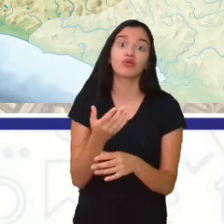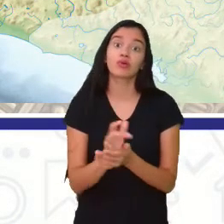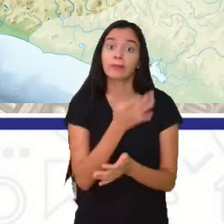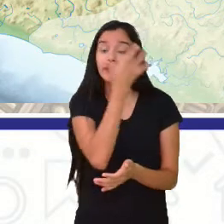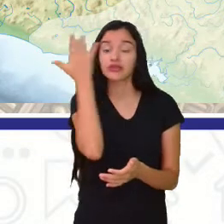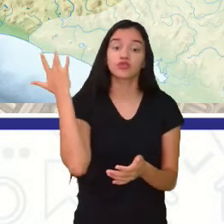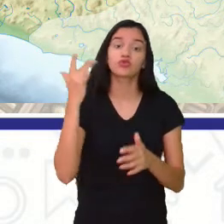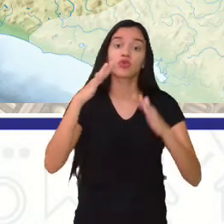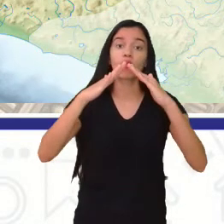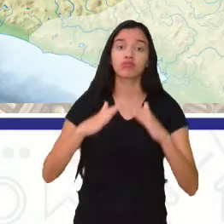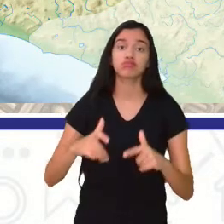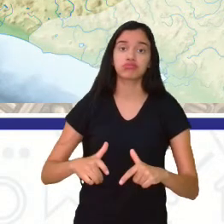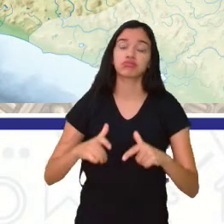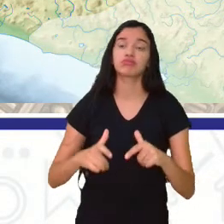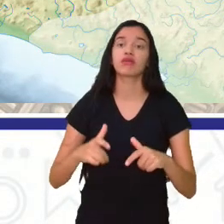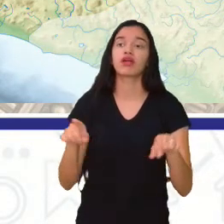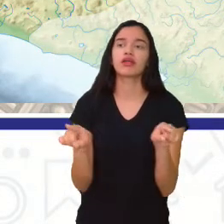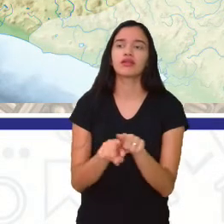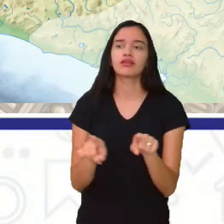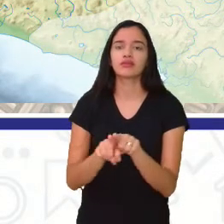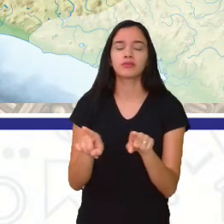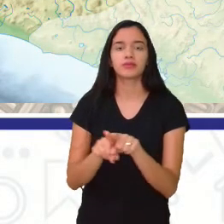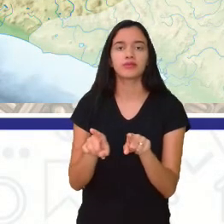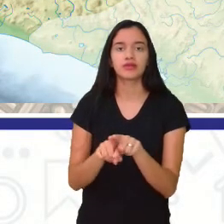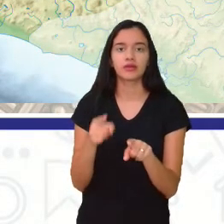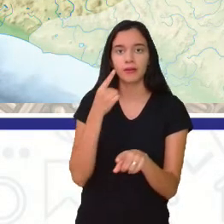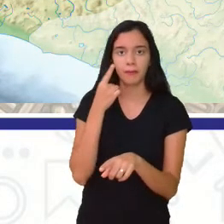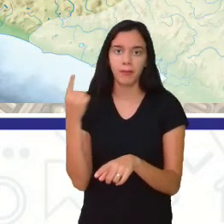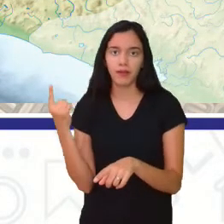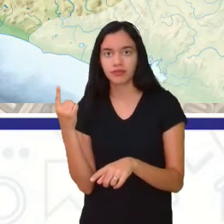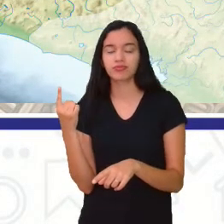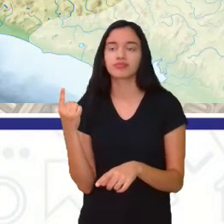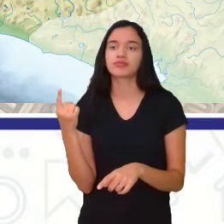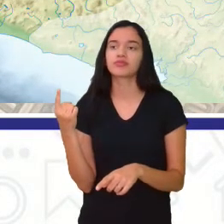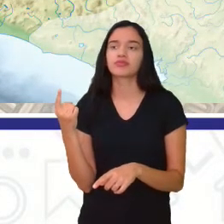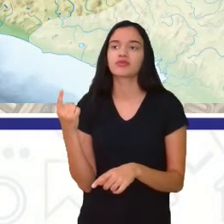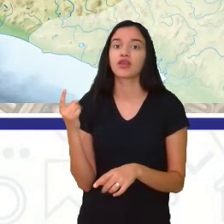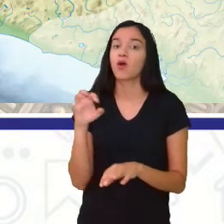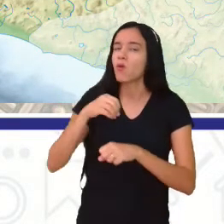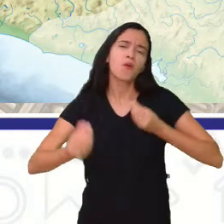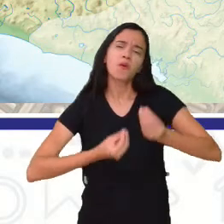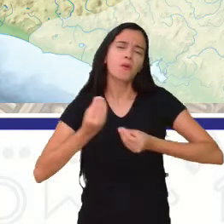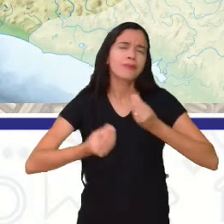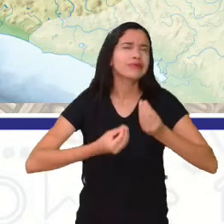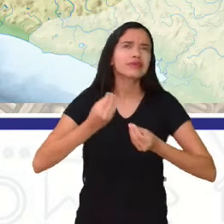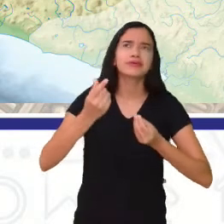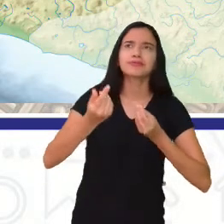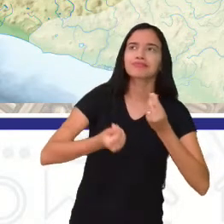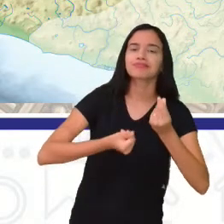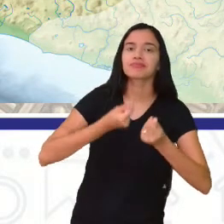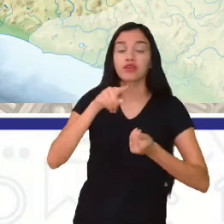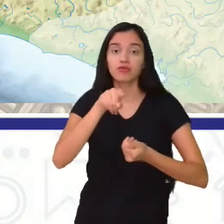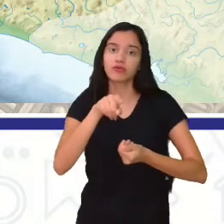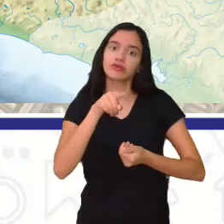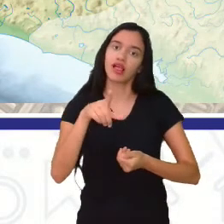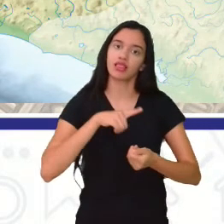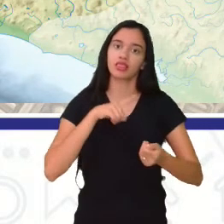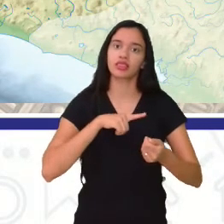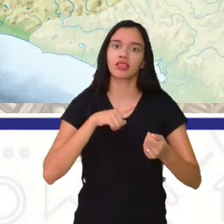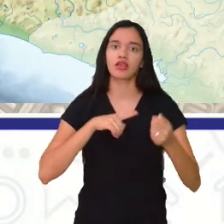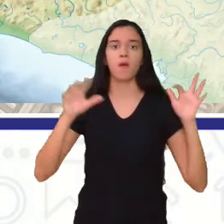região da América, é quase a metade da população do Brasil. É mais